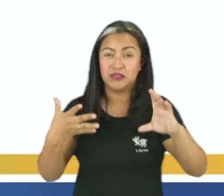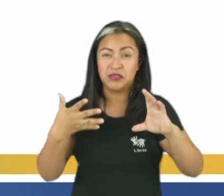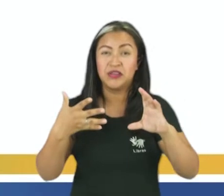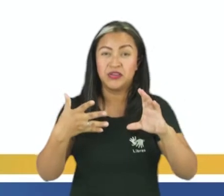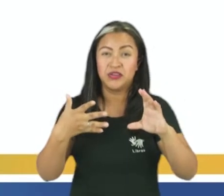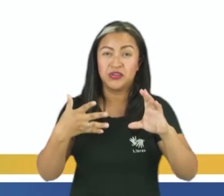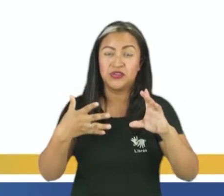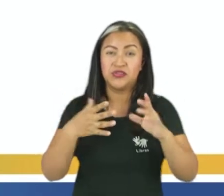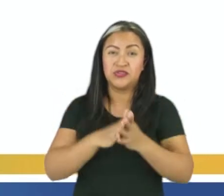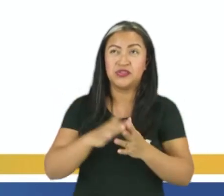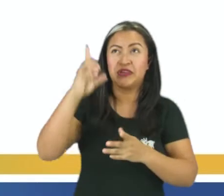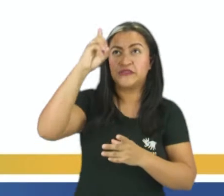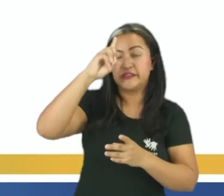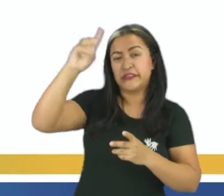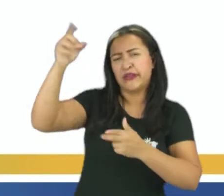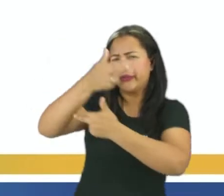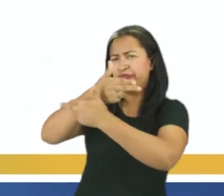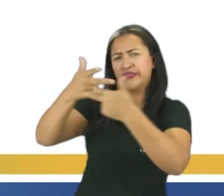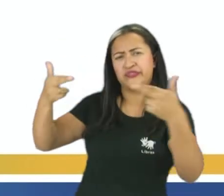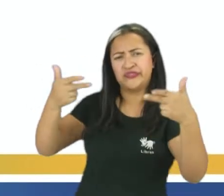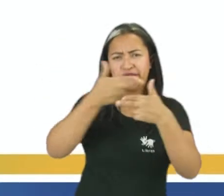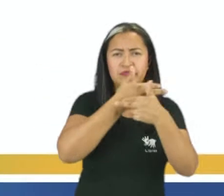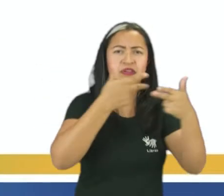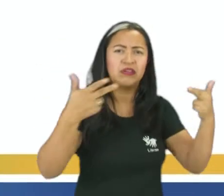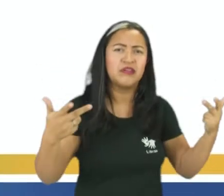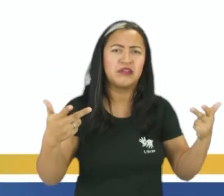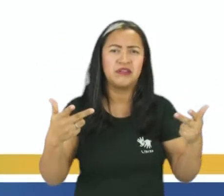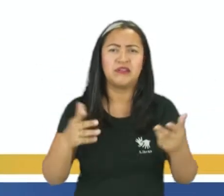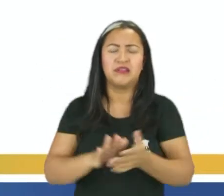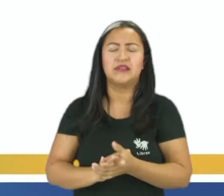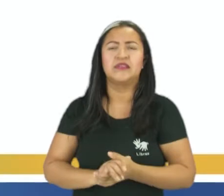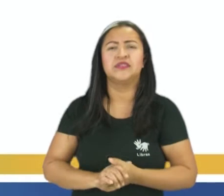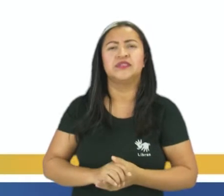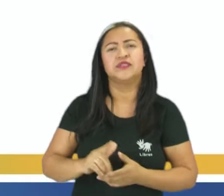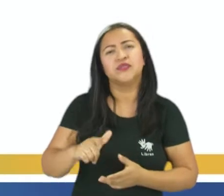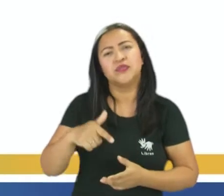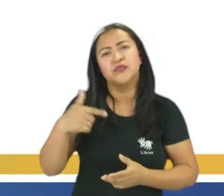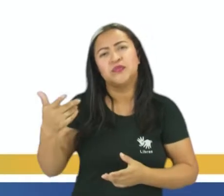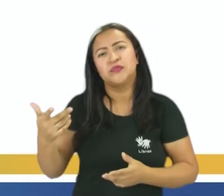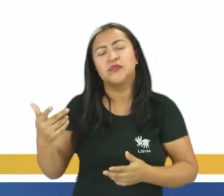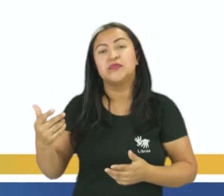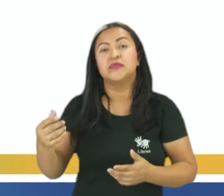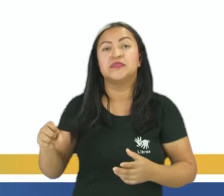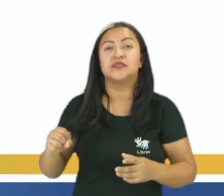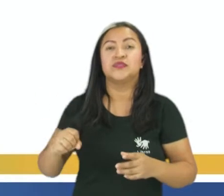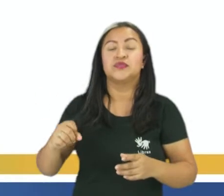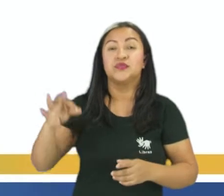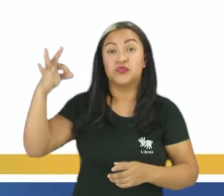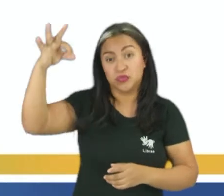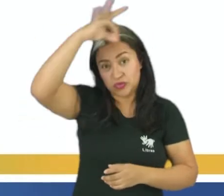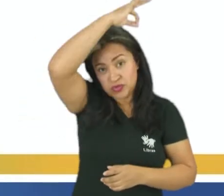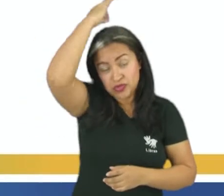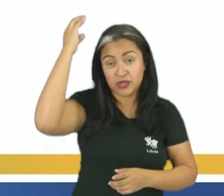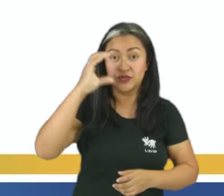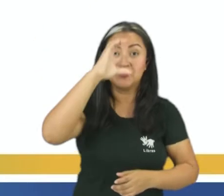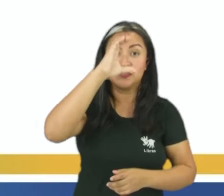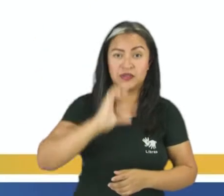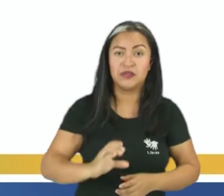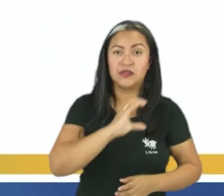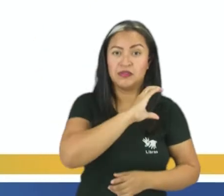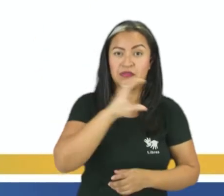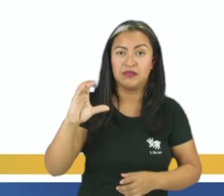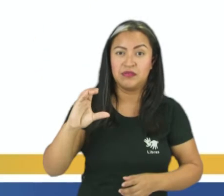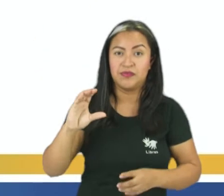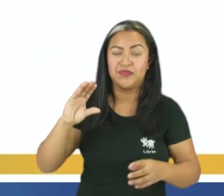divindades que eles trouxeram dessas religiões com as questões, então, aí dos santos católicos, né? Eles fazem aí